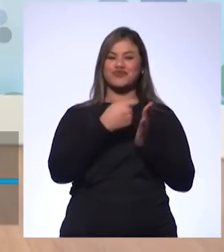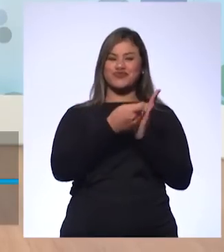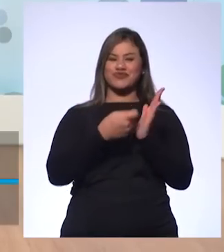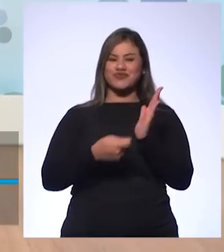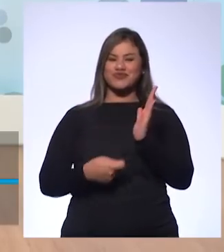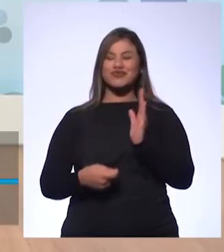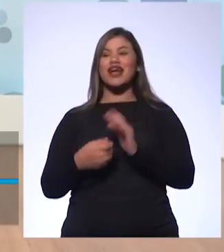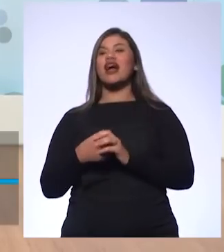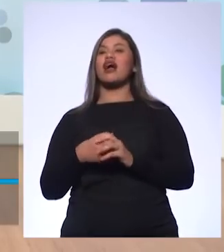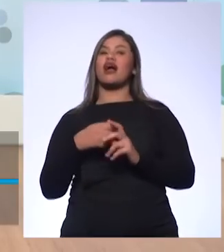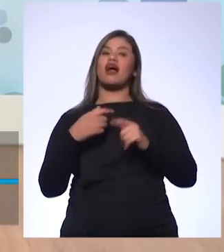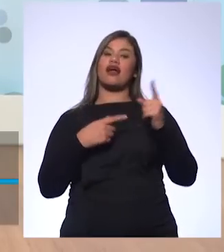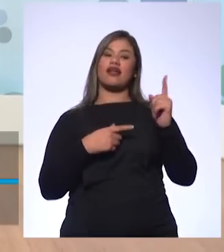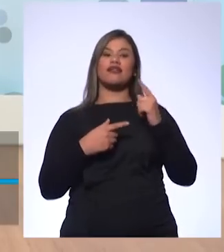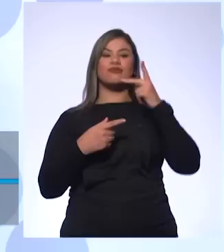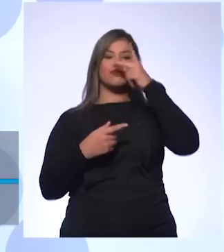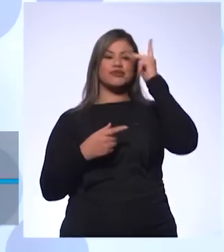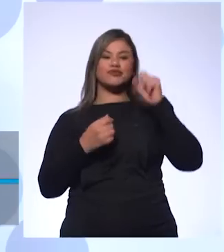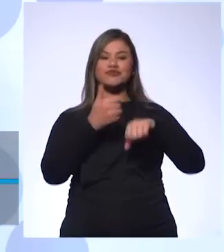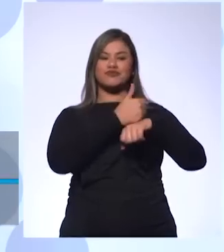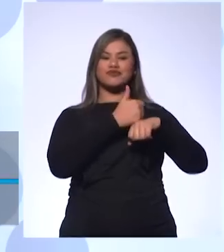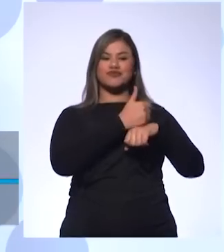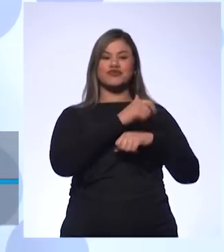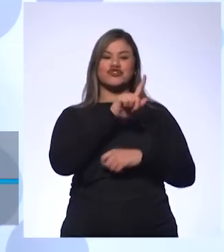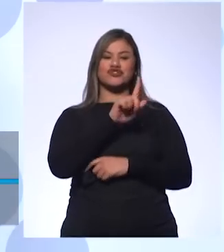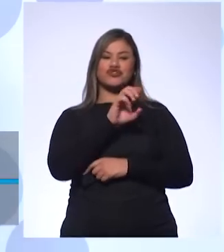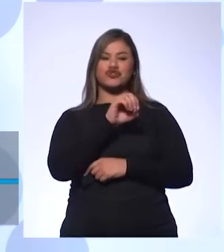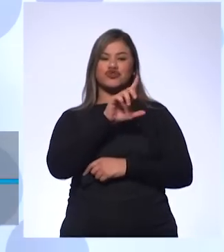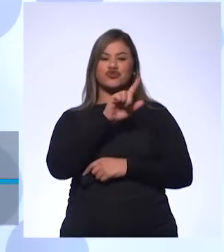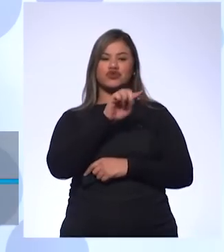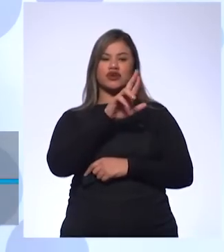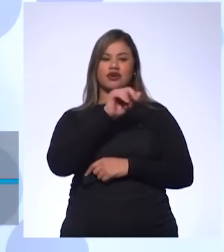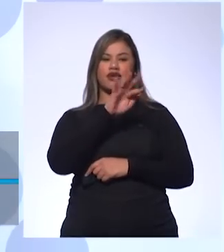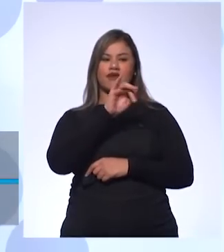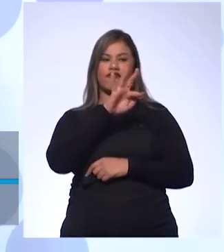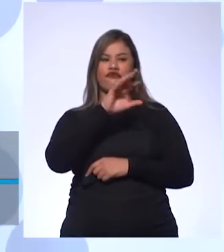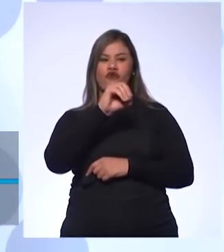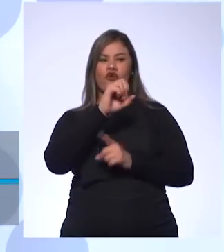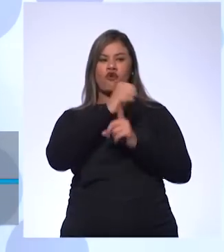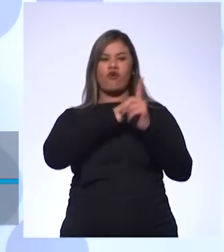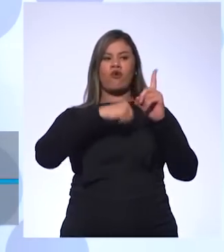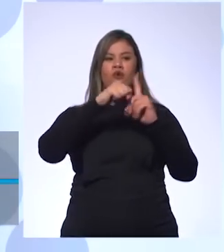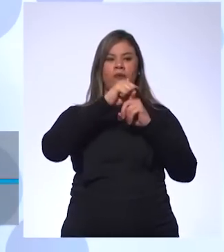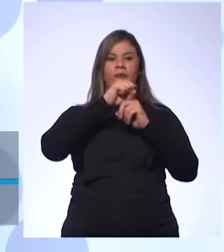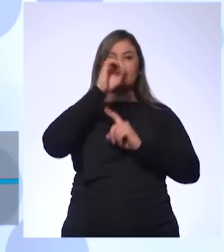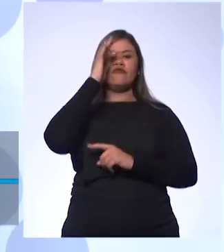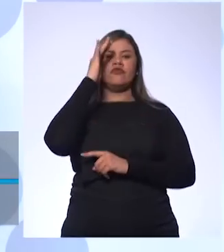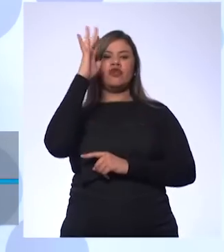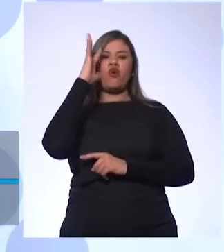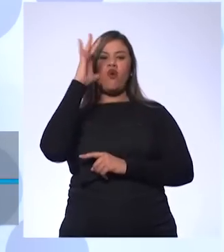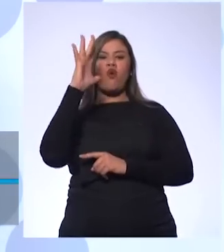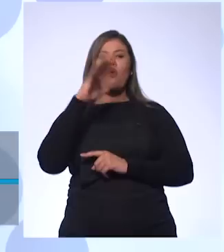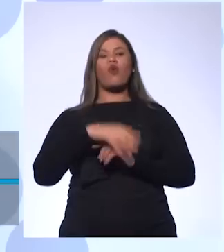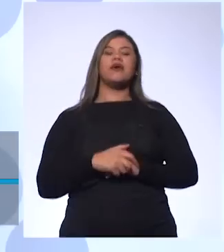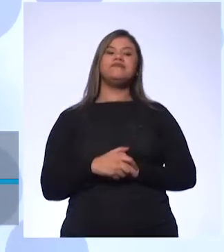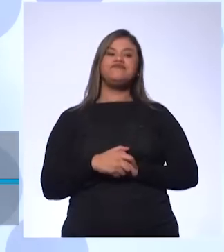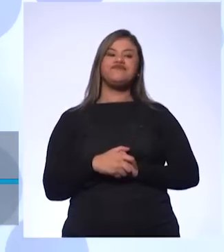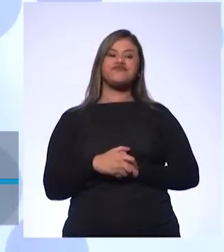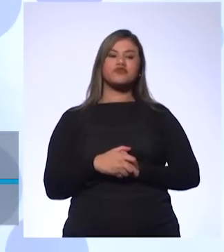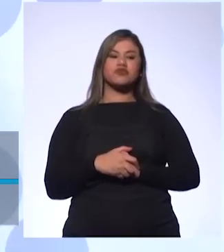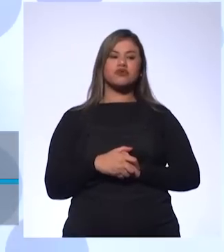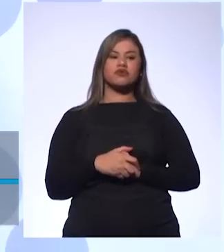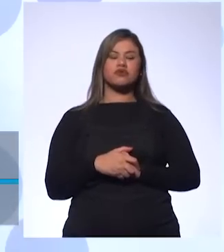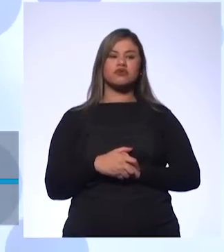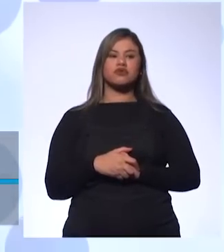escritores. E eu vou apresentar um para vocês. Ele é um geógrafo, sociólogo, filósofo, Henri Lefebvre. E ele